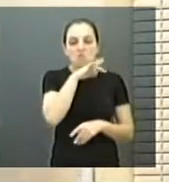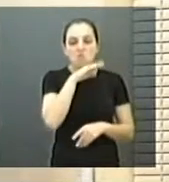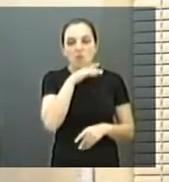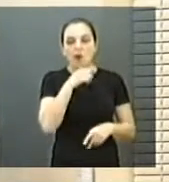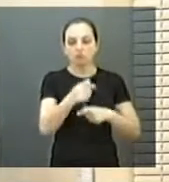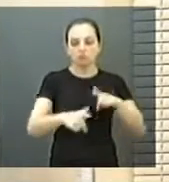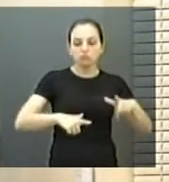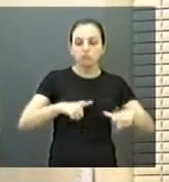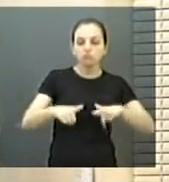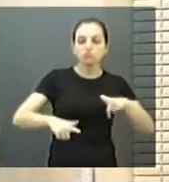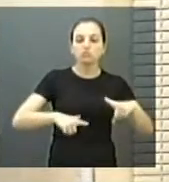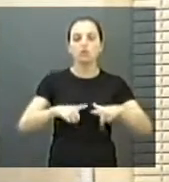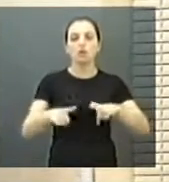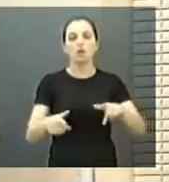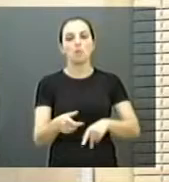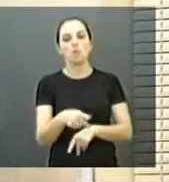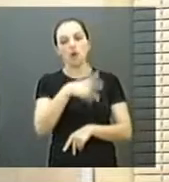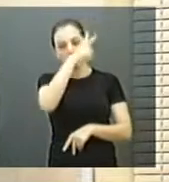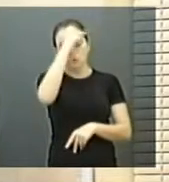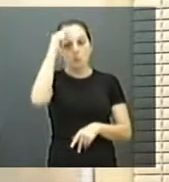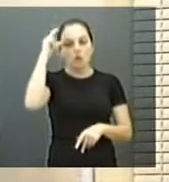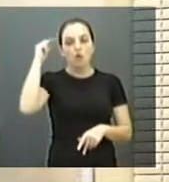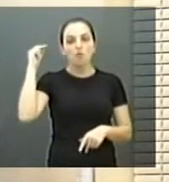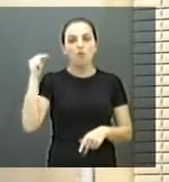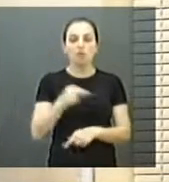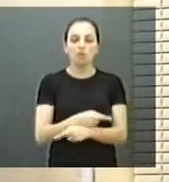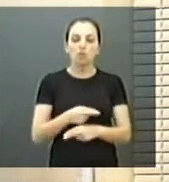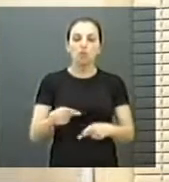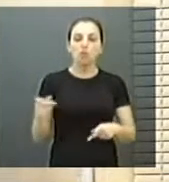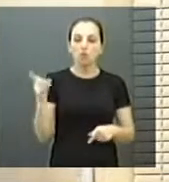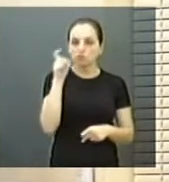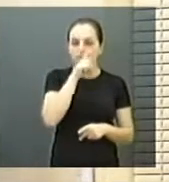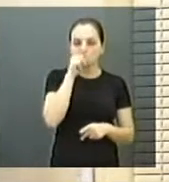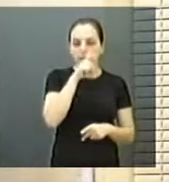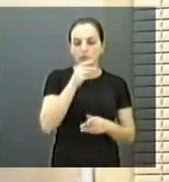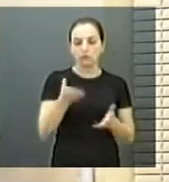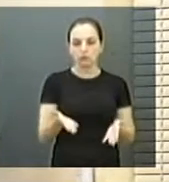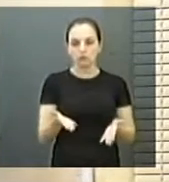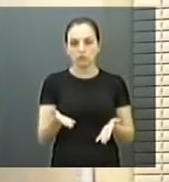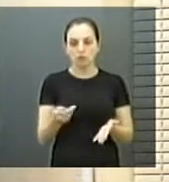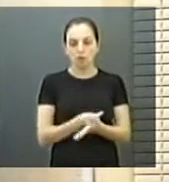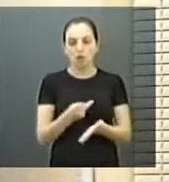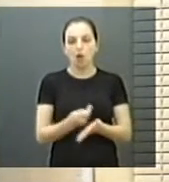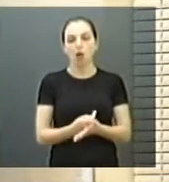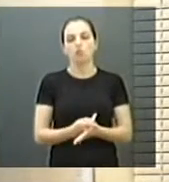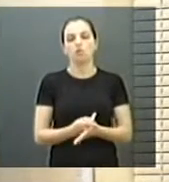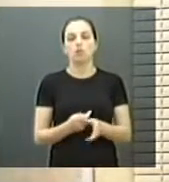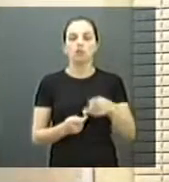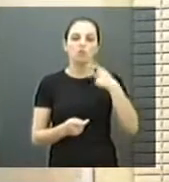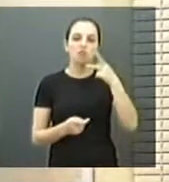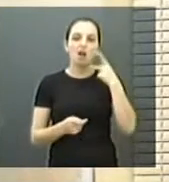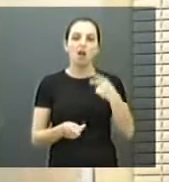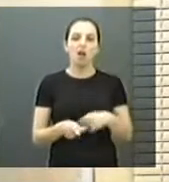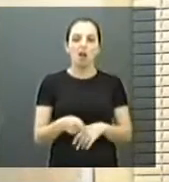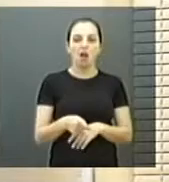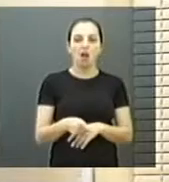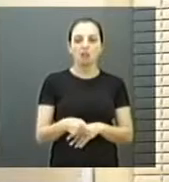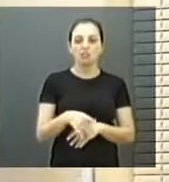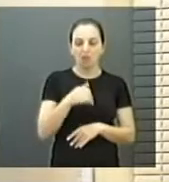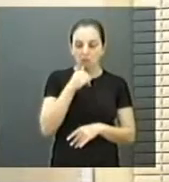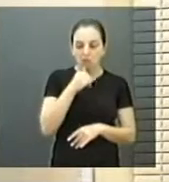do prefeito, e falar em verdades. Não estou aqui falando em verdades. Dizer que lamenta mais uma